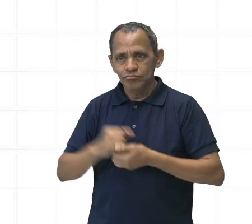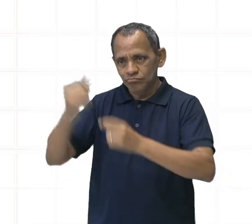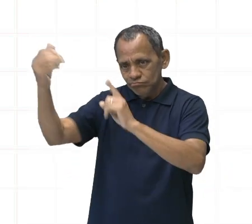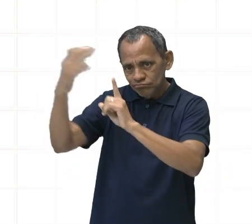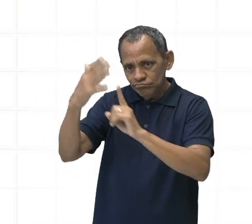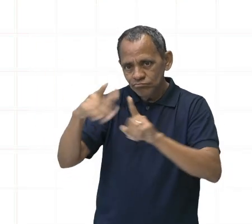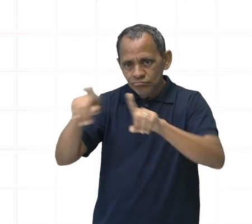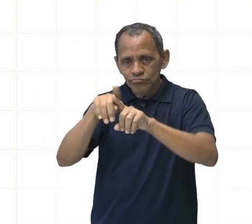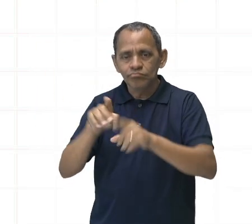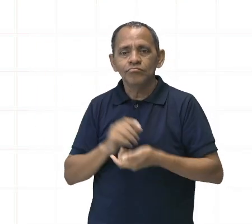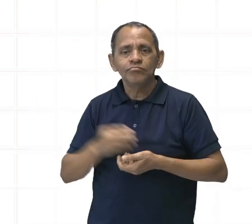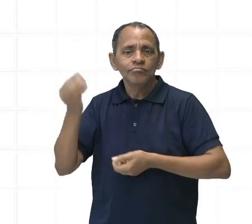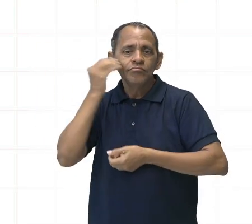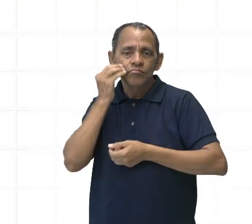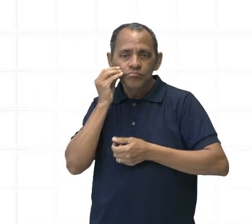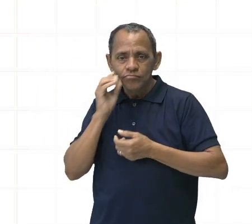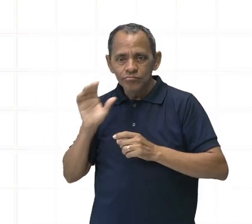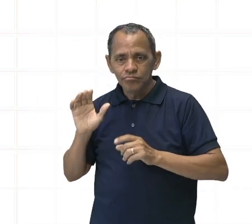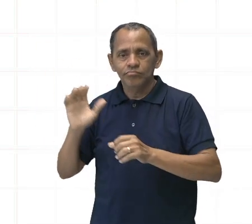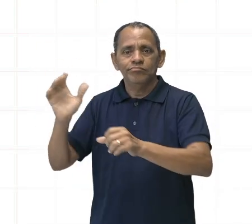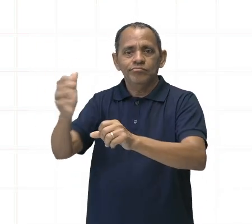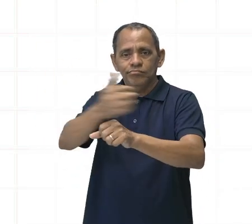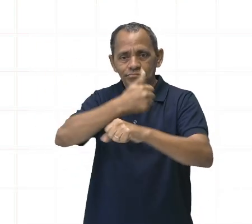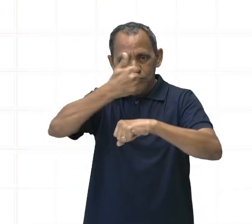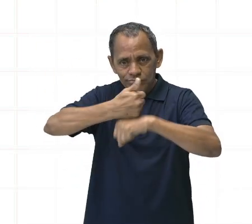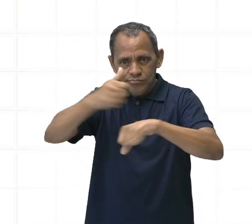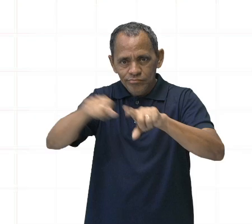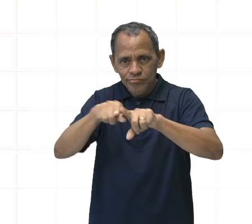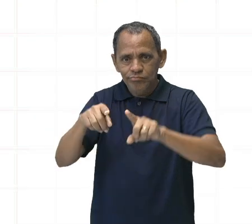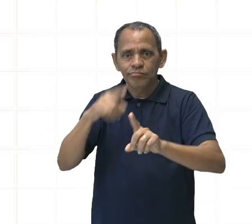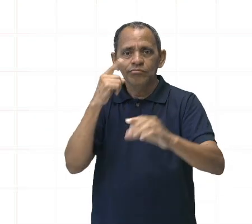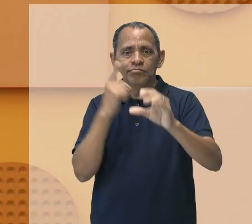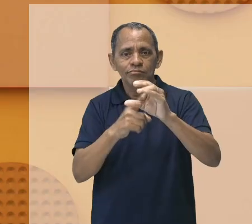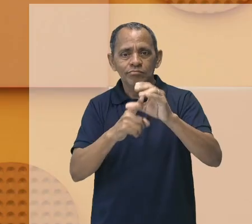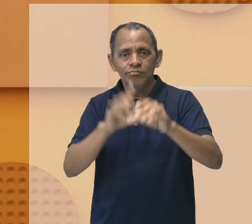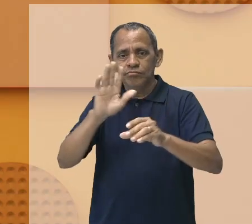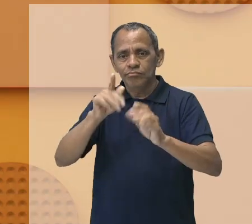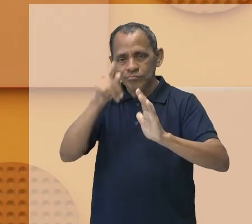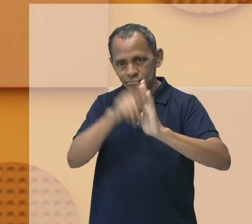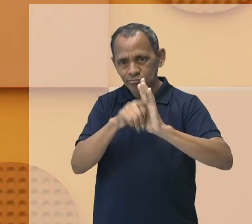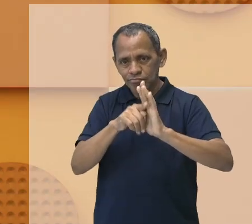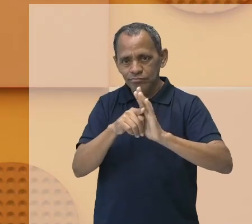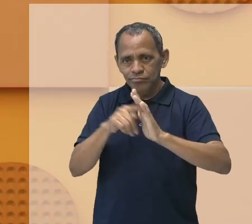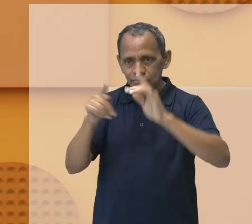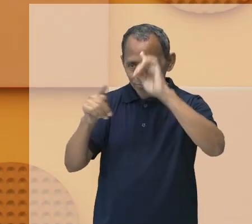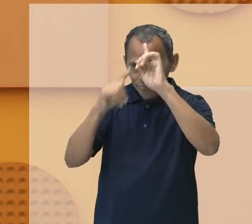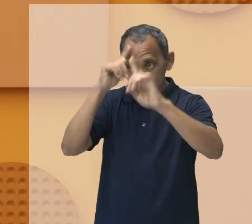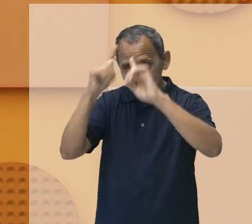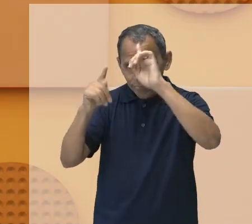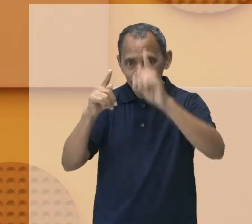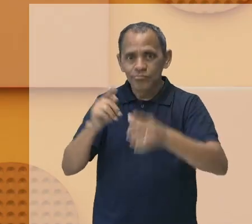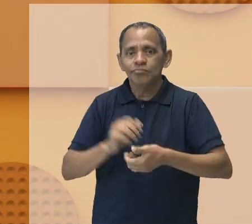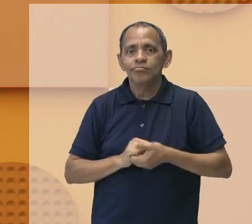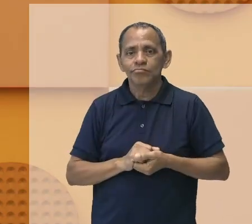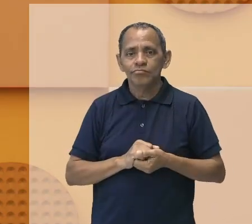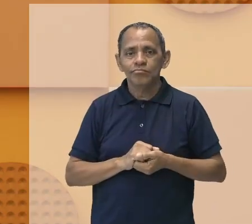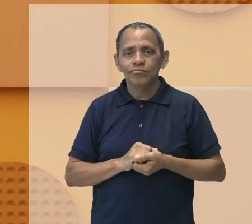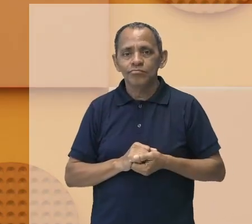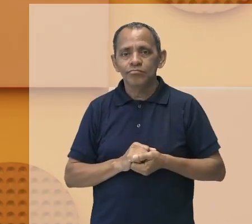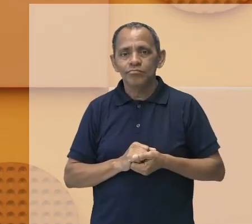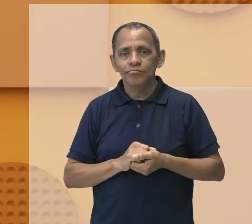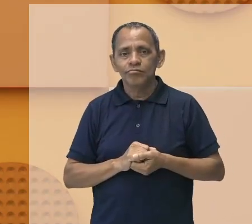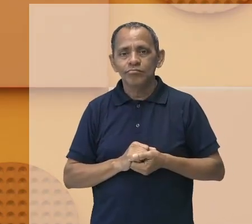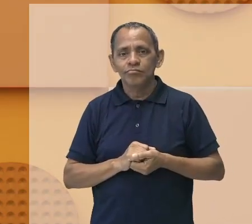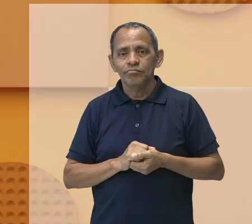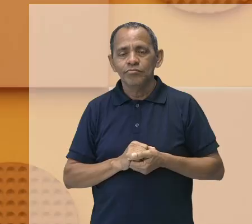um atentado e uma tentativa de golpe comunista, sendo que esse plano foi inventado.